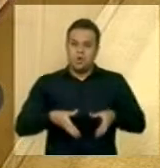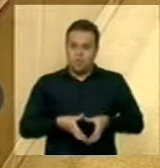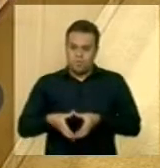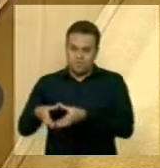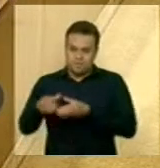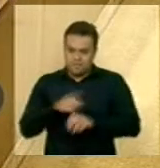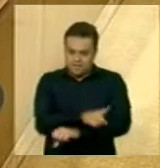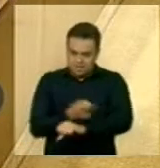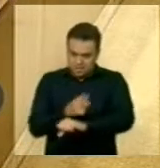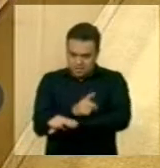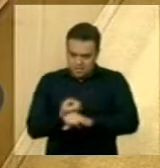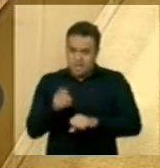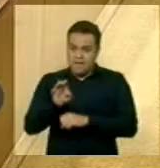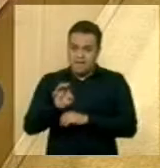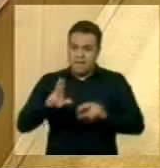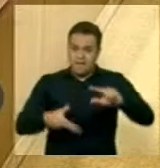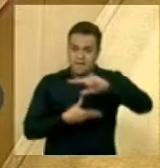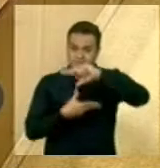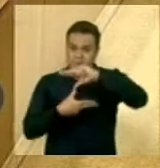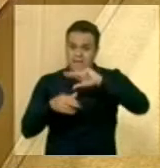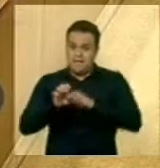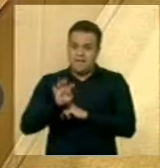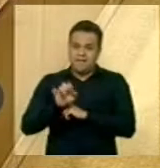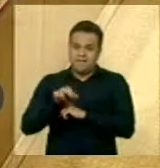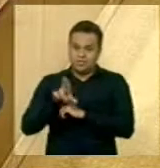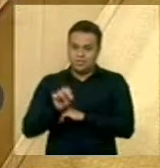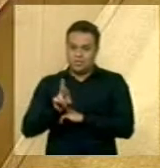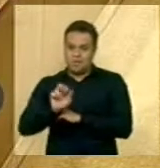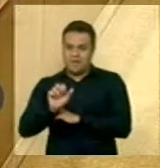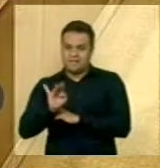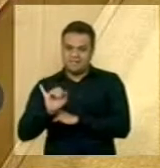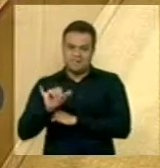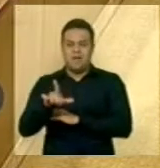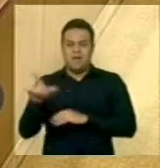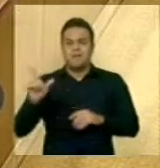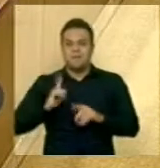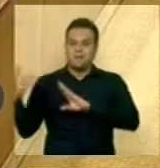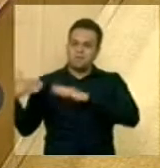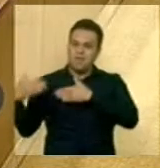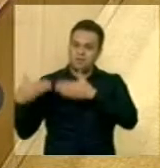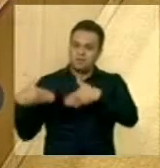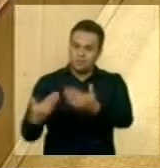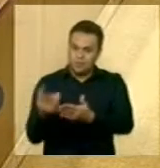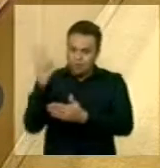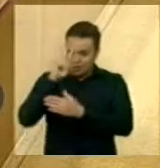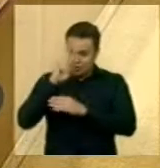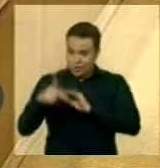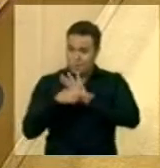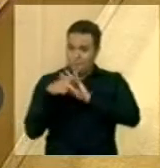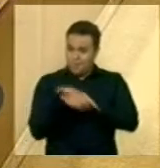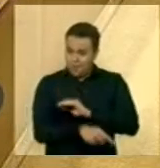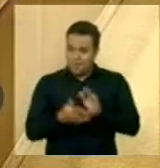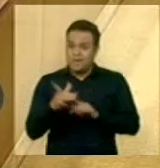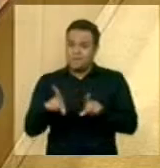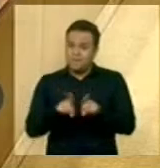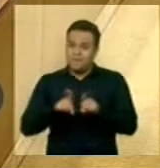grupos étnico-raciais, segundo critérios de autoatribuição, com trajetória histórica própria, dotados